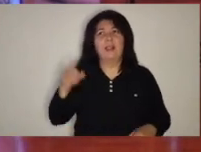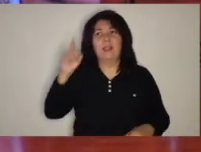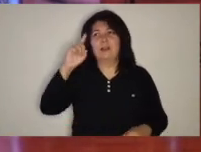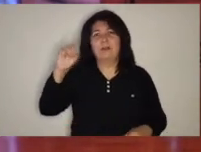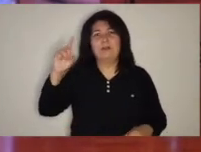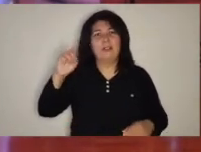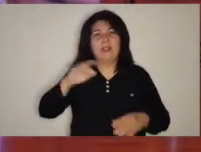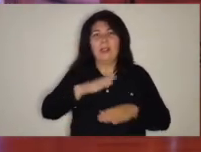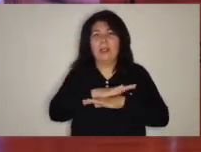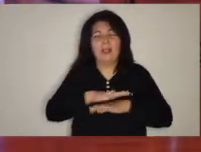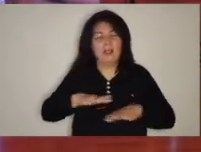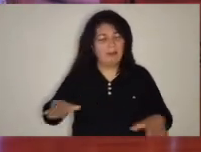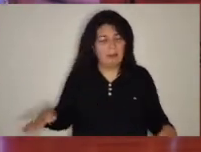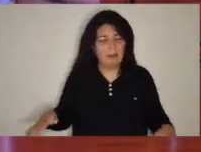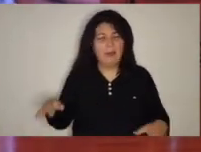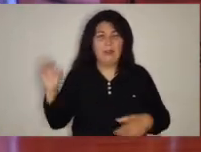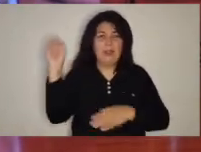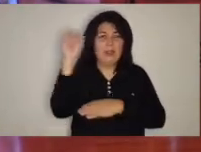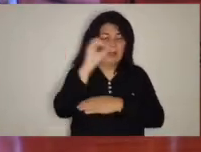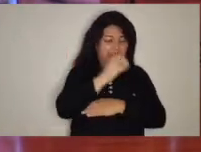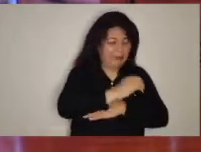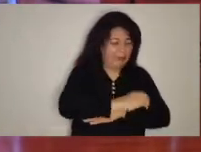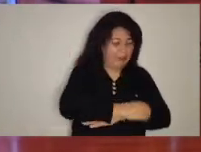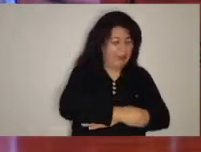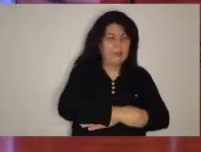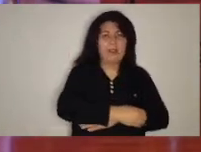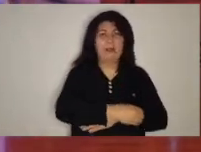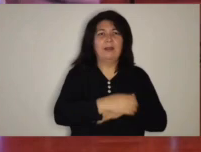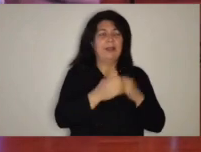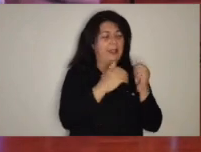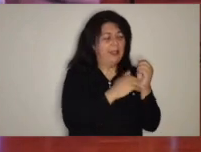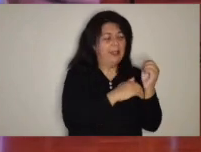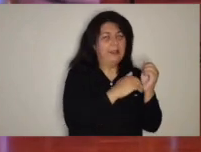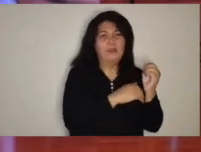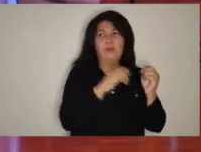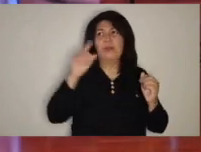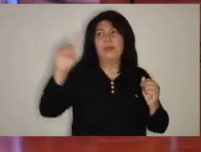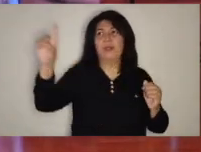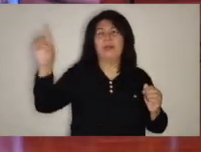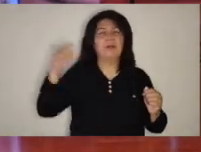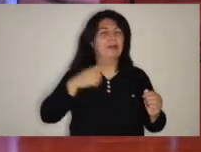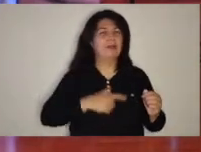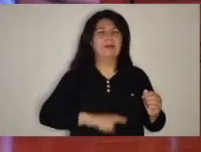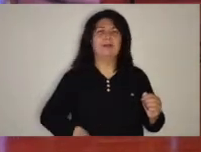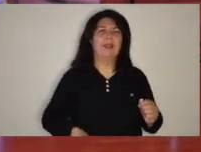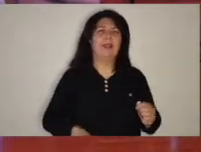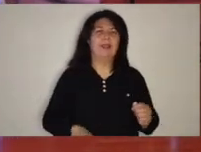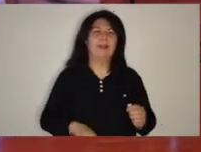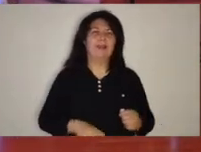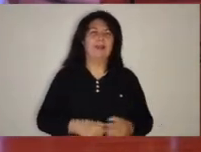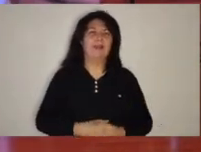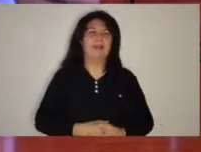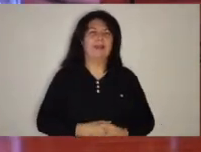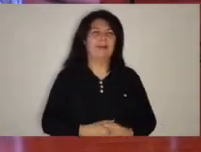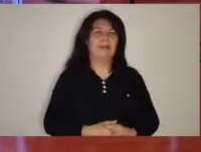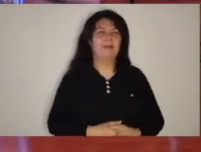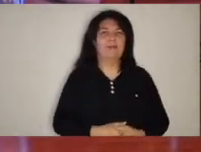nosso particular com o Senhor. A gente não, sabe, não estamos mantendo muitas das vezes as nossas lamparinas